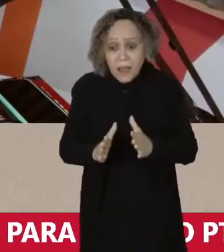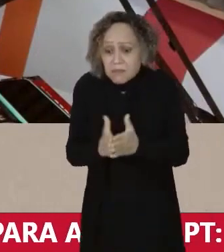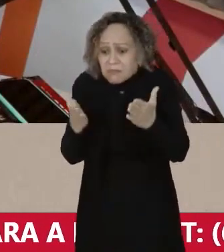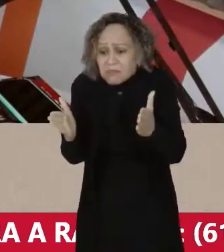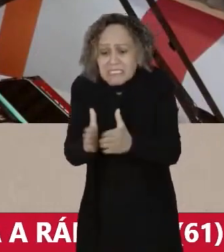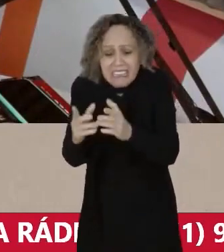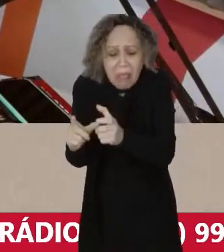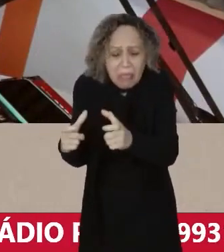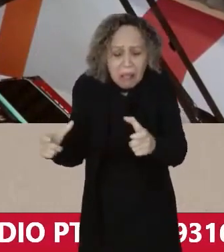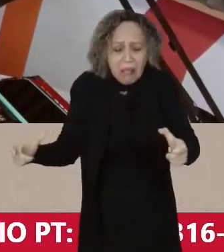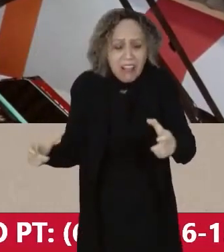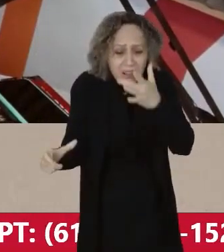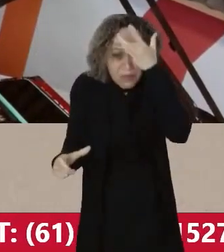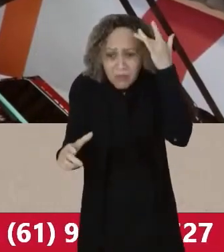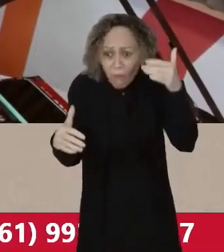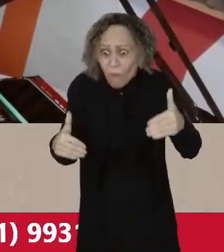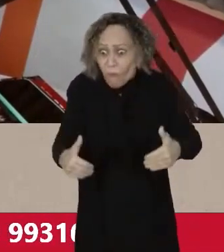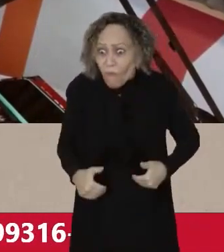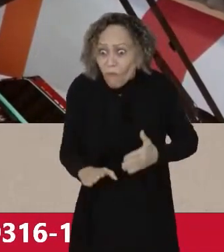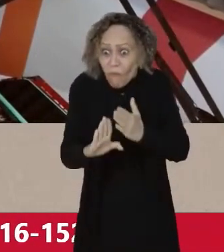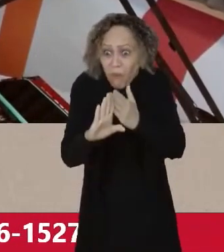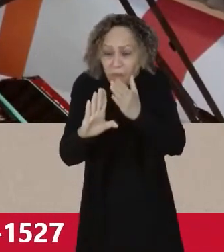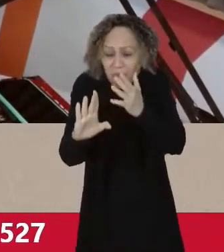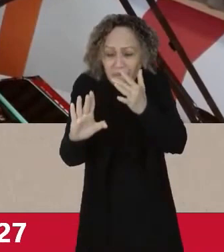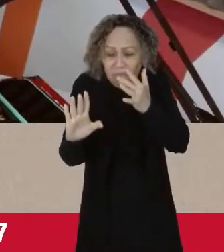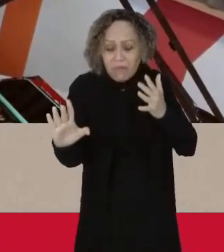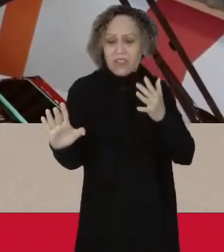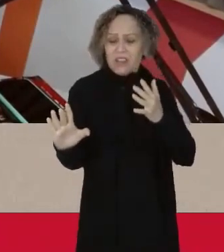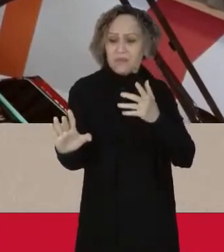num açougue. A Tá que muito triste ponto o nosso mesmo. país chegou?